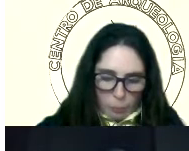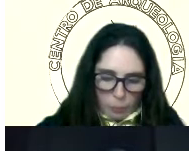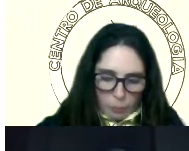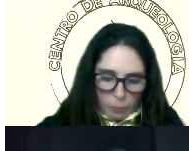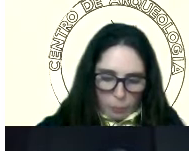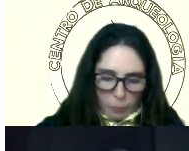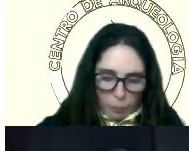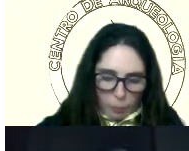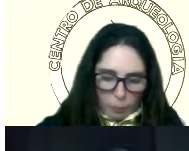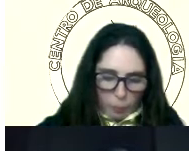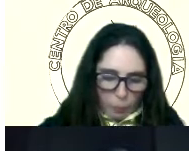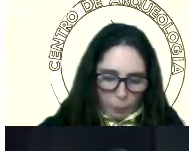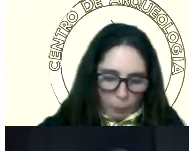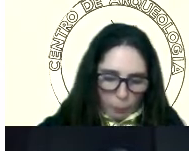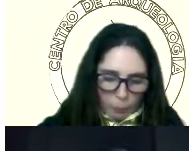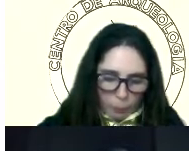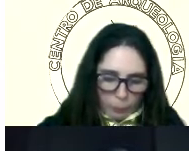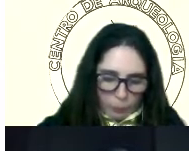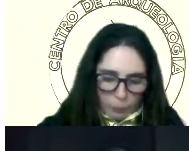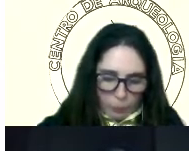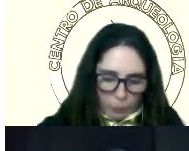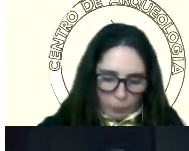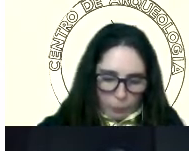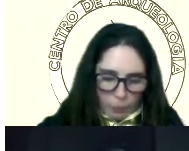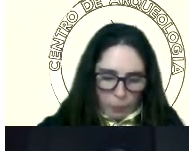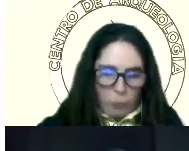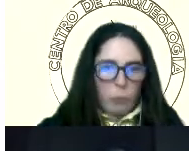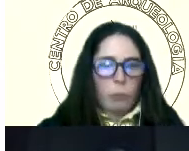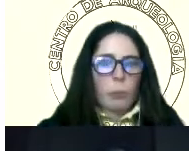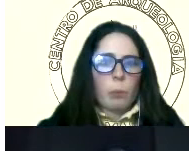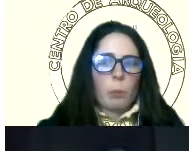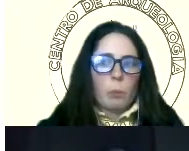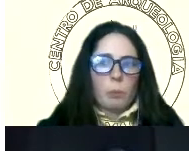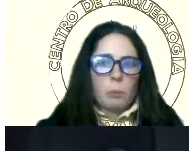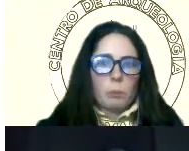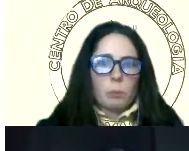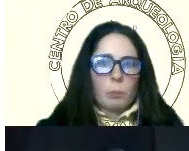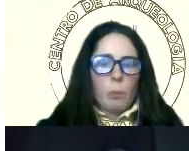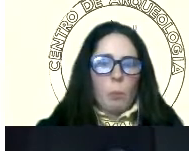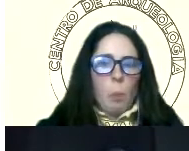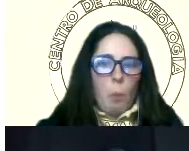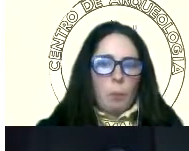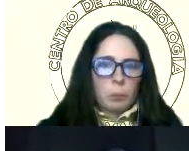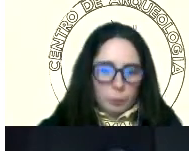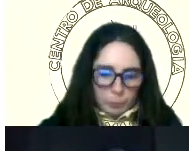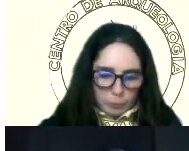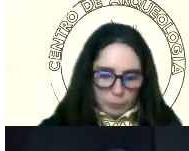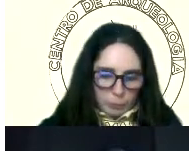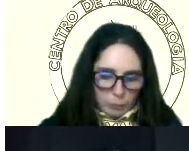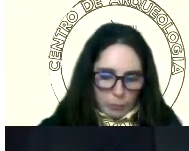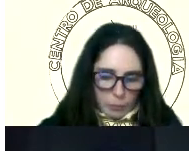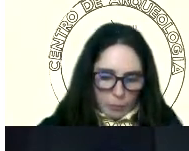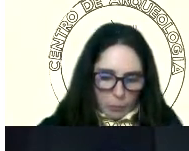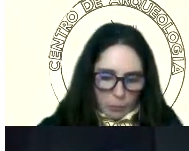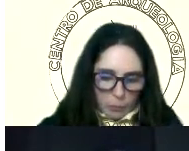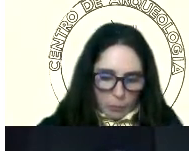várias pessoas, e pode inclusivamente ser um elemento, se calhar, de comunicação talvez mais